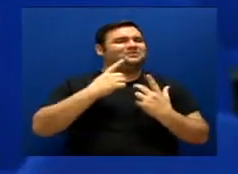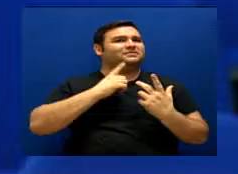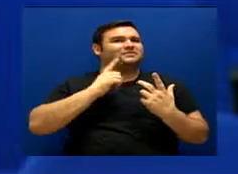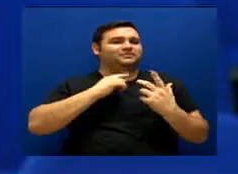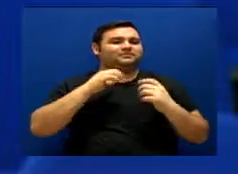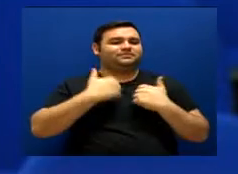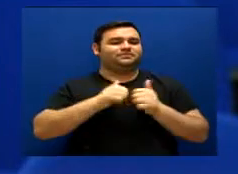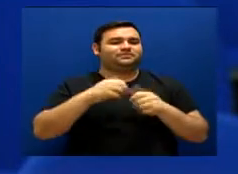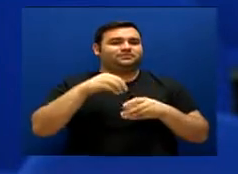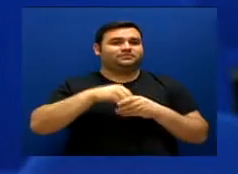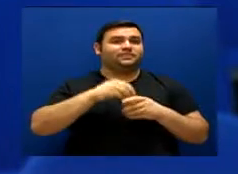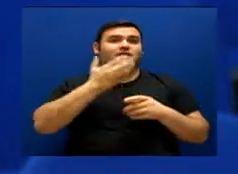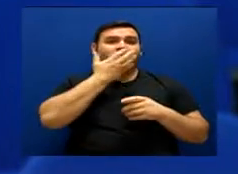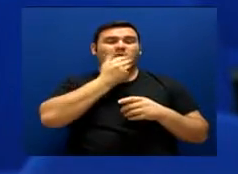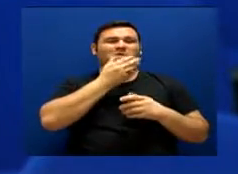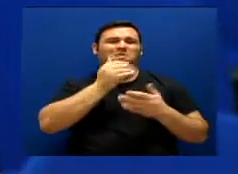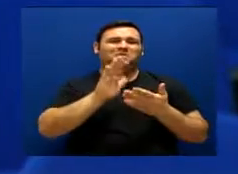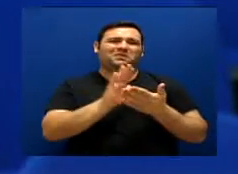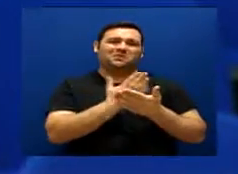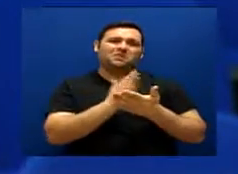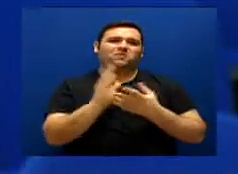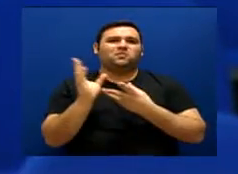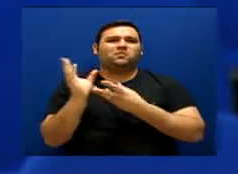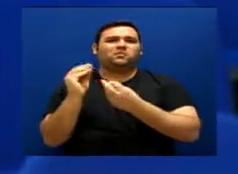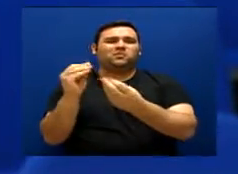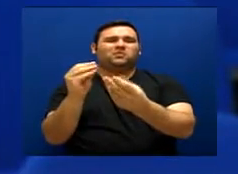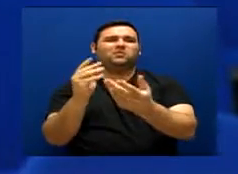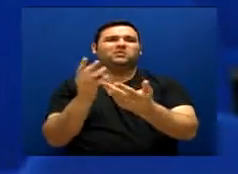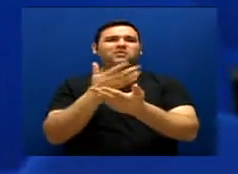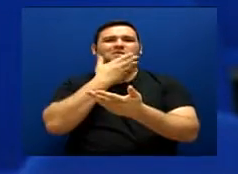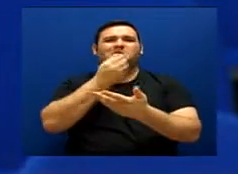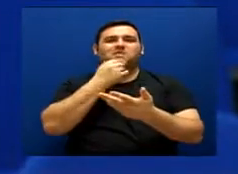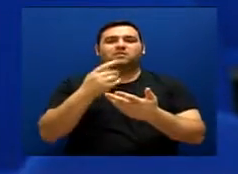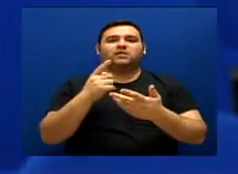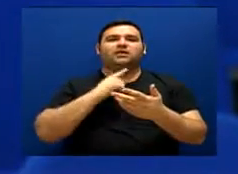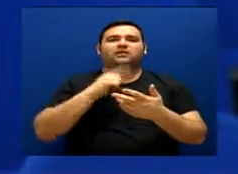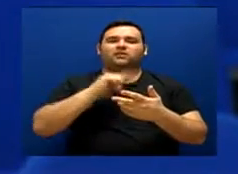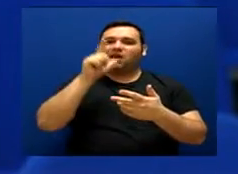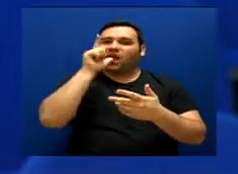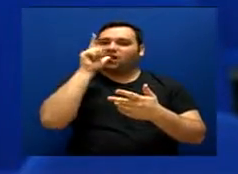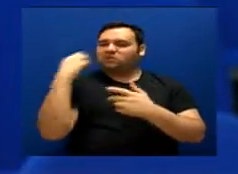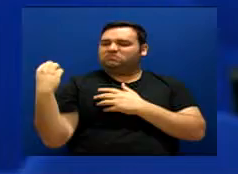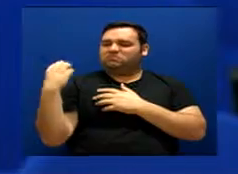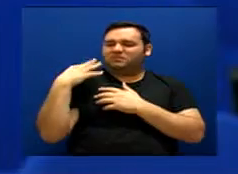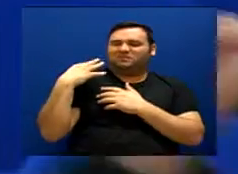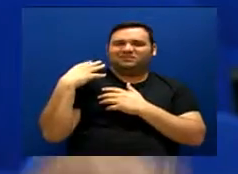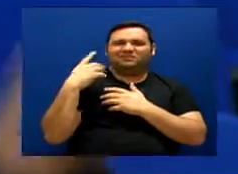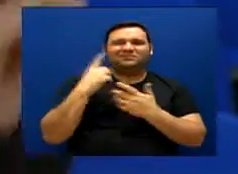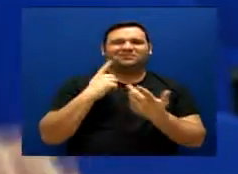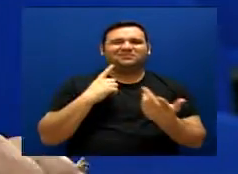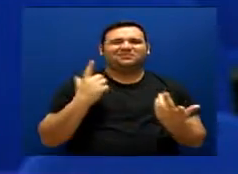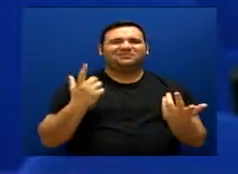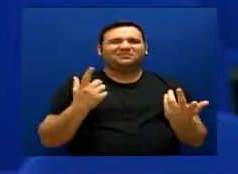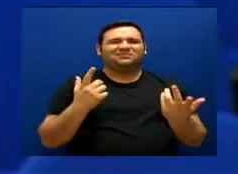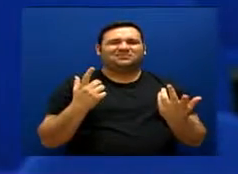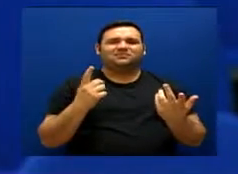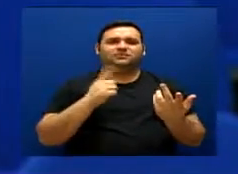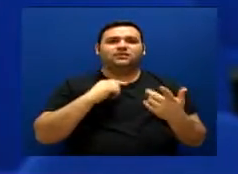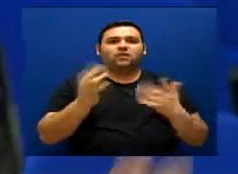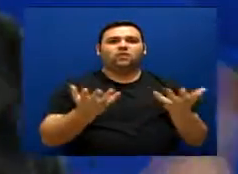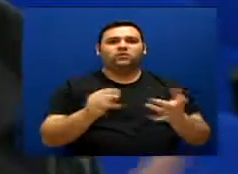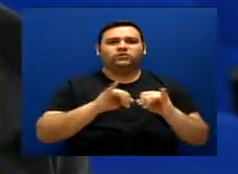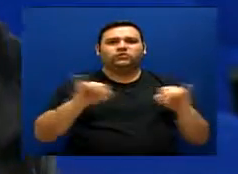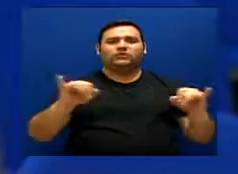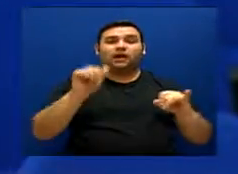nos ônibus, onde os homens estão, muitos, né, estão ejaculando, né? Uma mulher, ela fez a denúncia, saiu hoje no